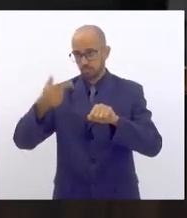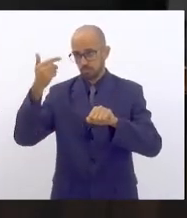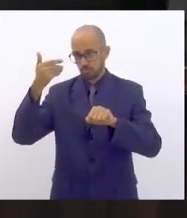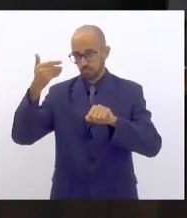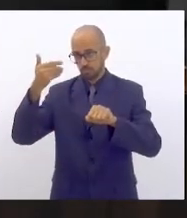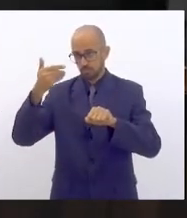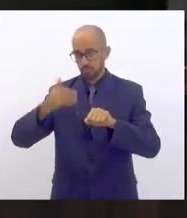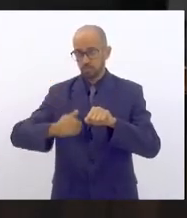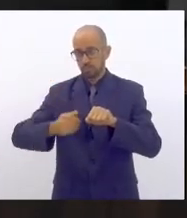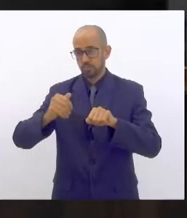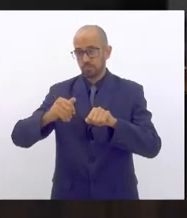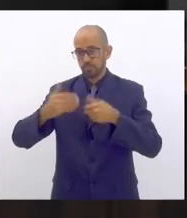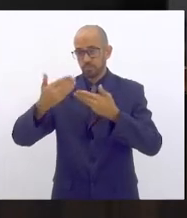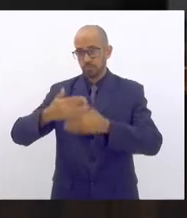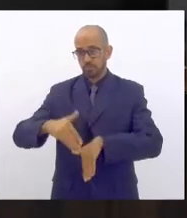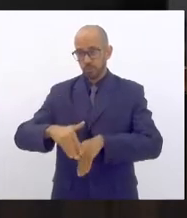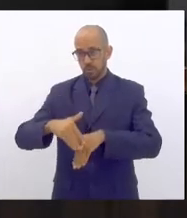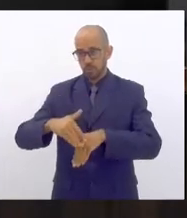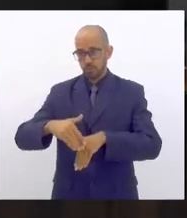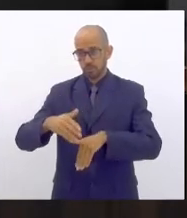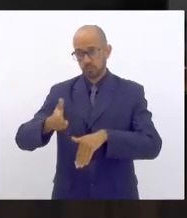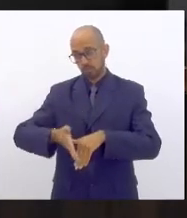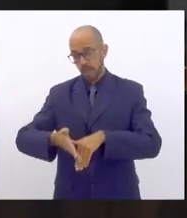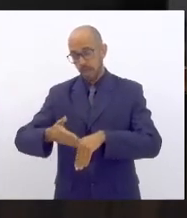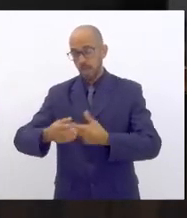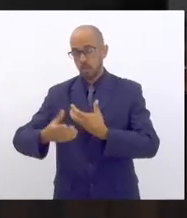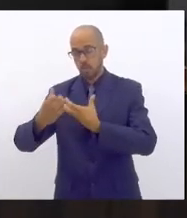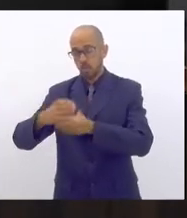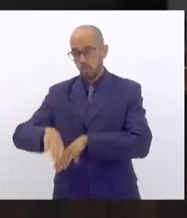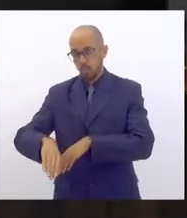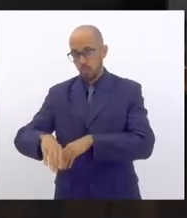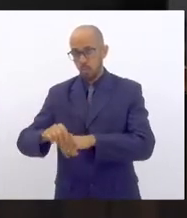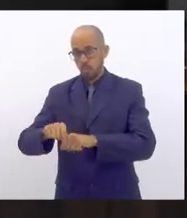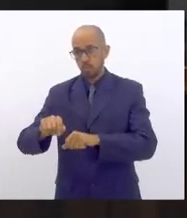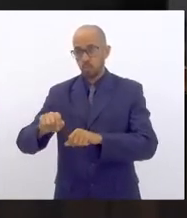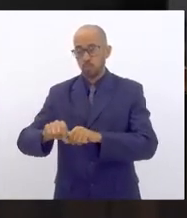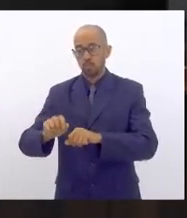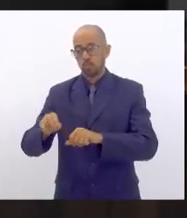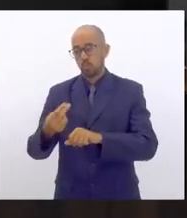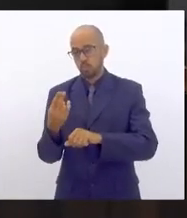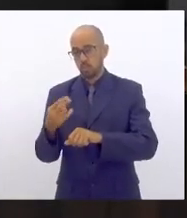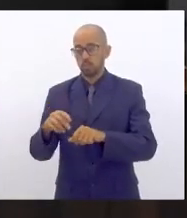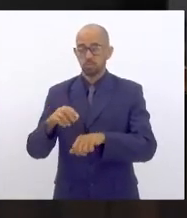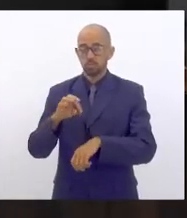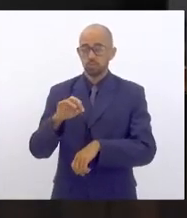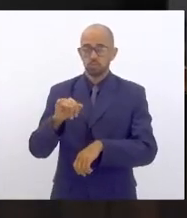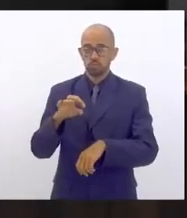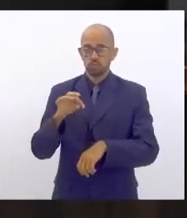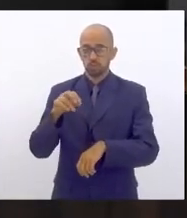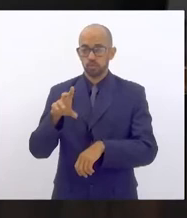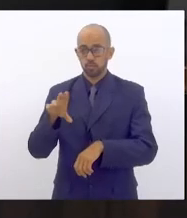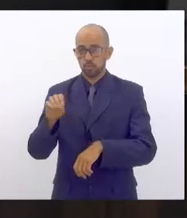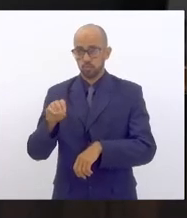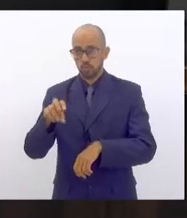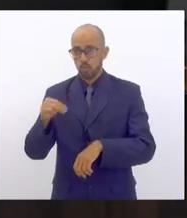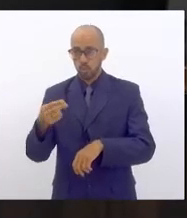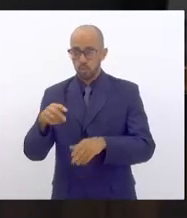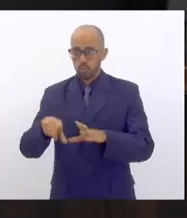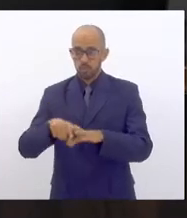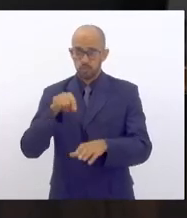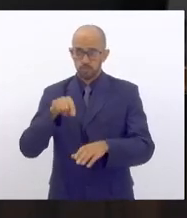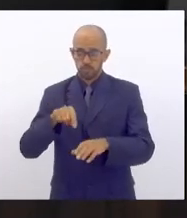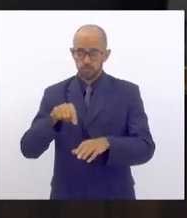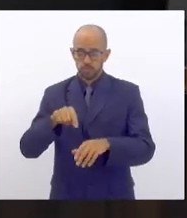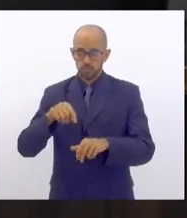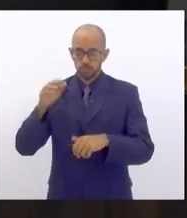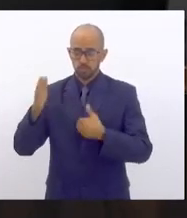de provas ou provas e títulos, ou ainda processo seletivo próprio,